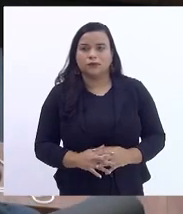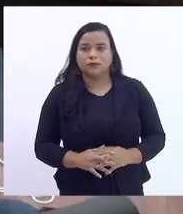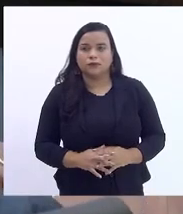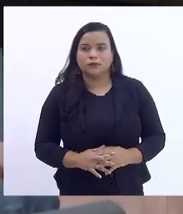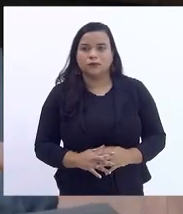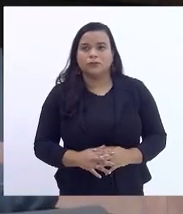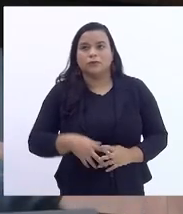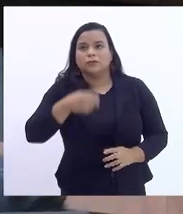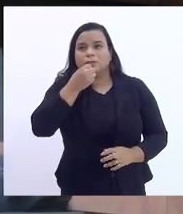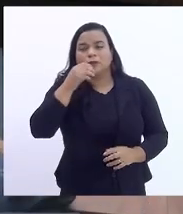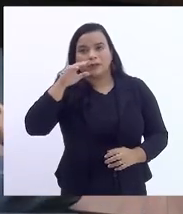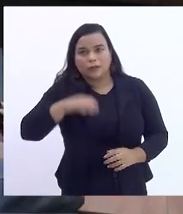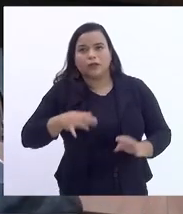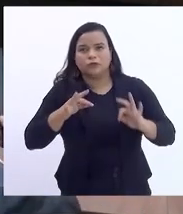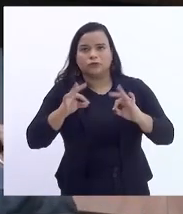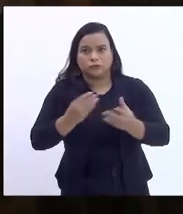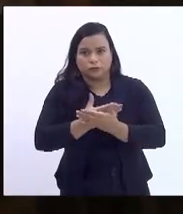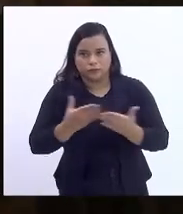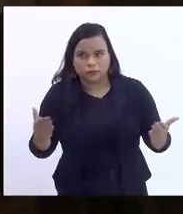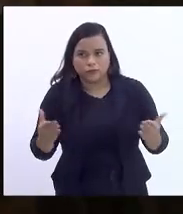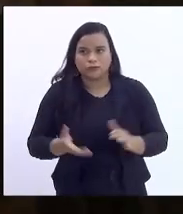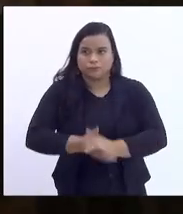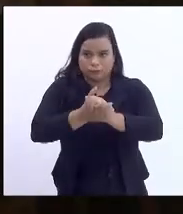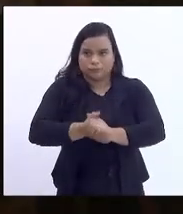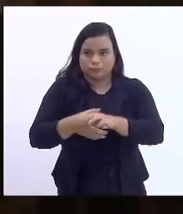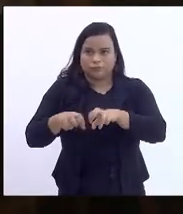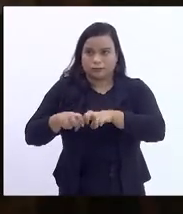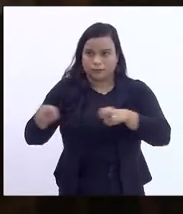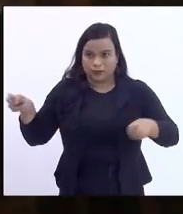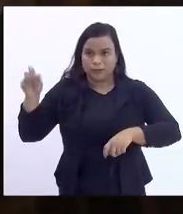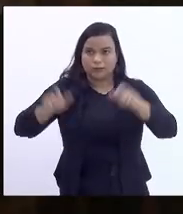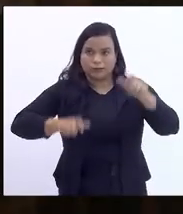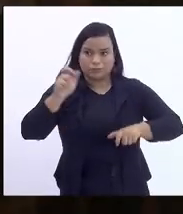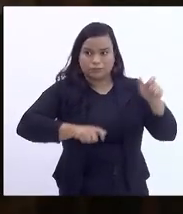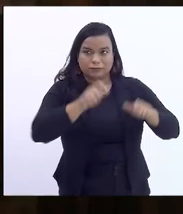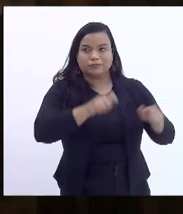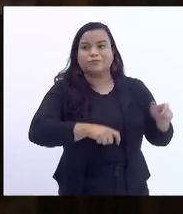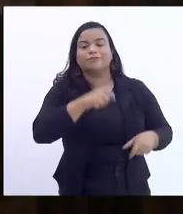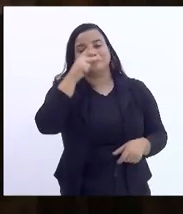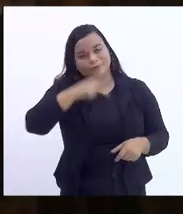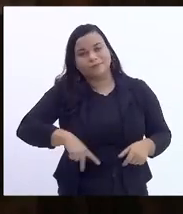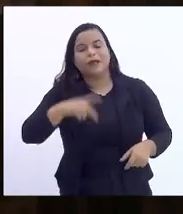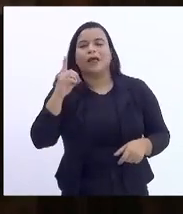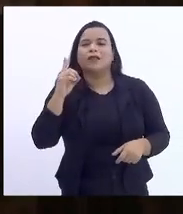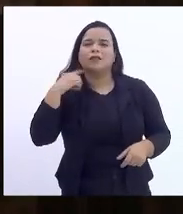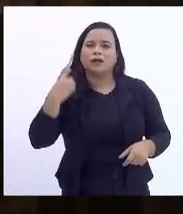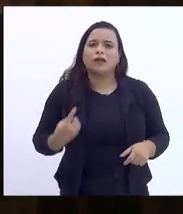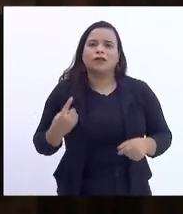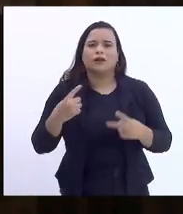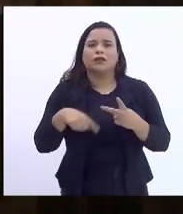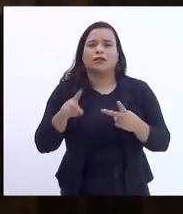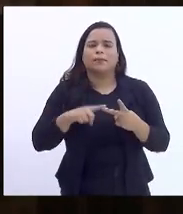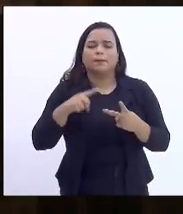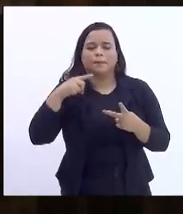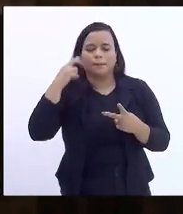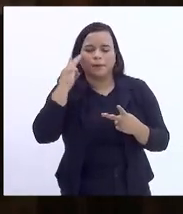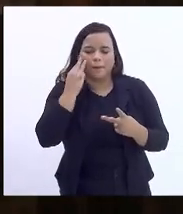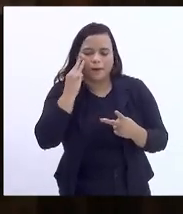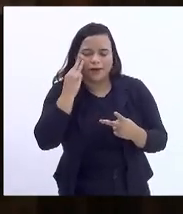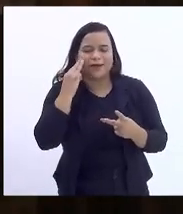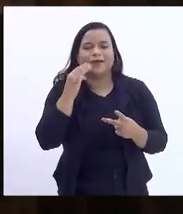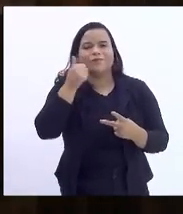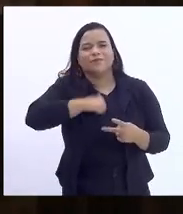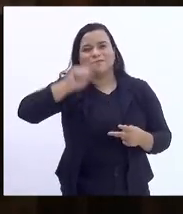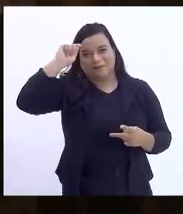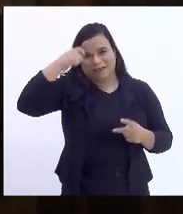boa tarde a todos e todas saldo a mesa nas figuras das presidentes Dani Monteiro Mônica Francisco nossas